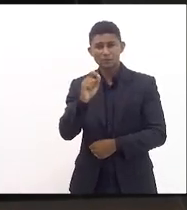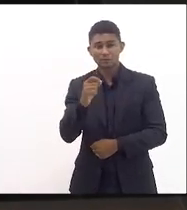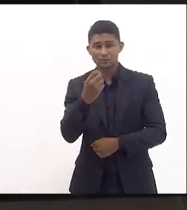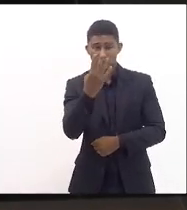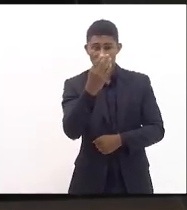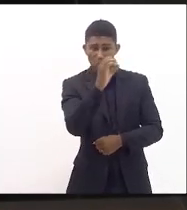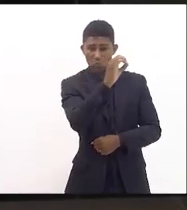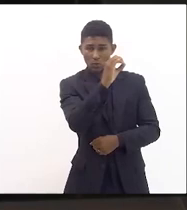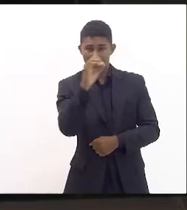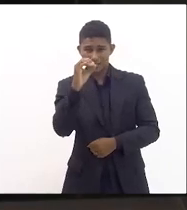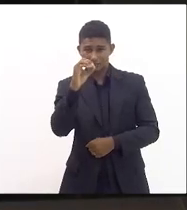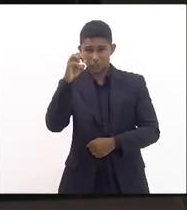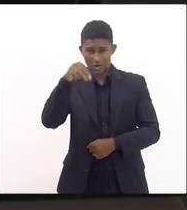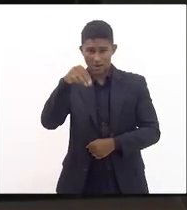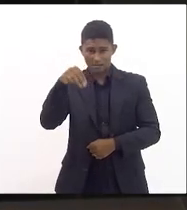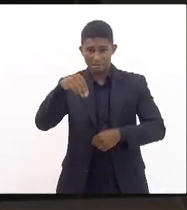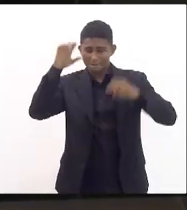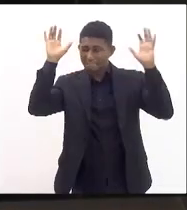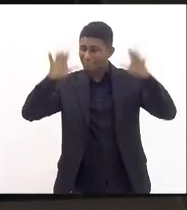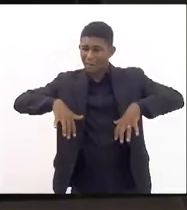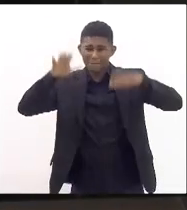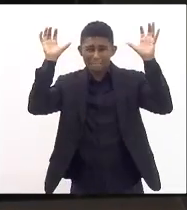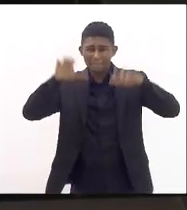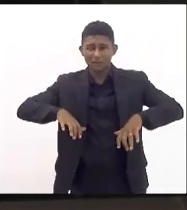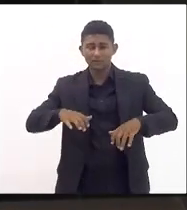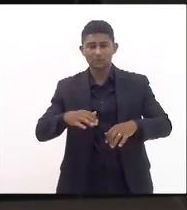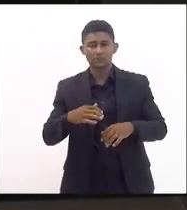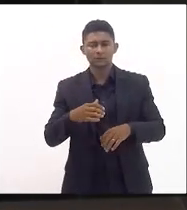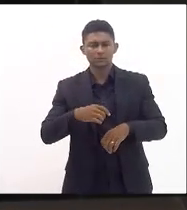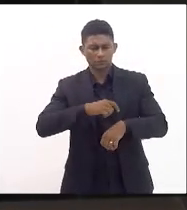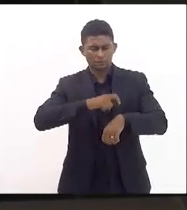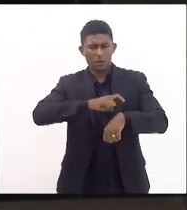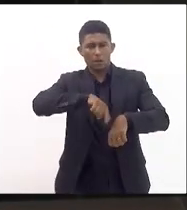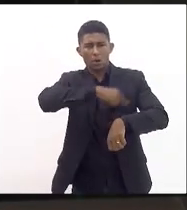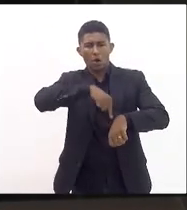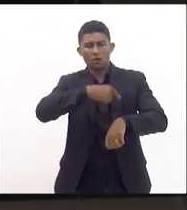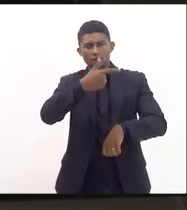de chuva no período de 24 horas. Em